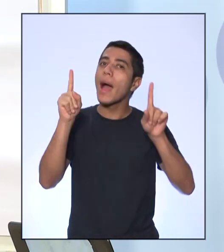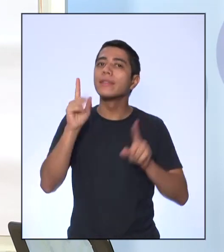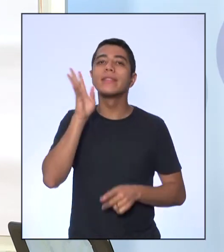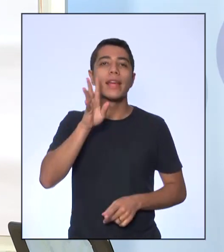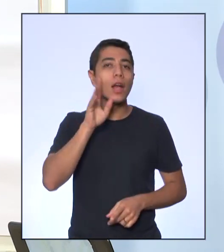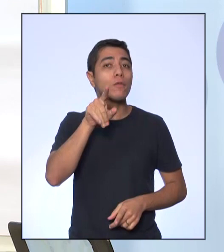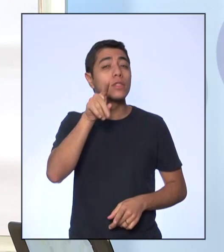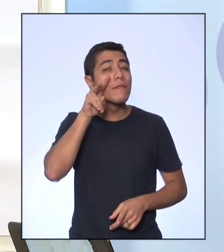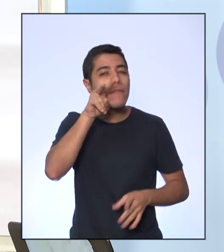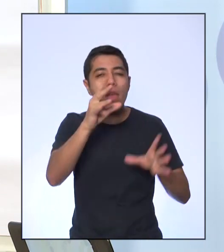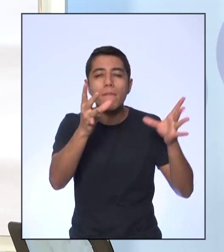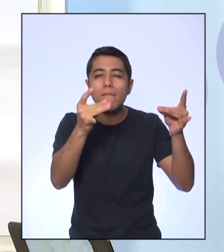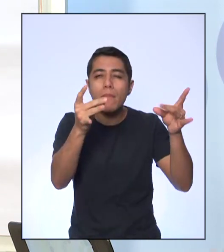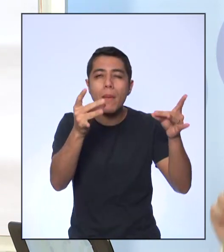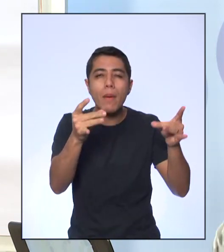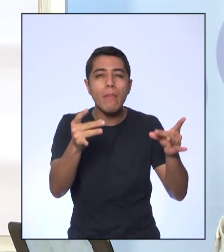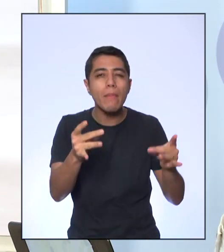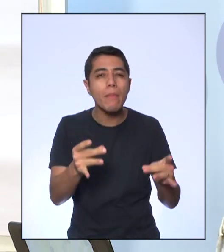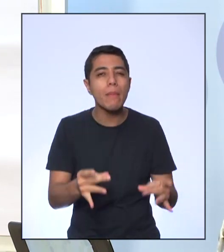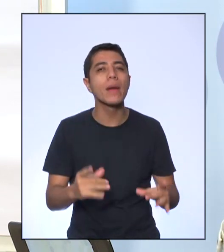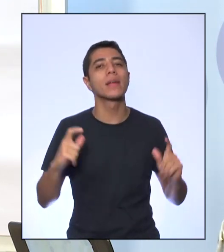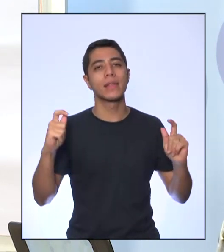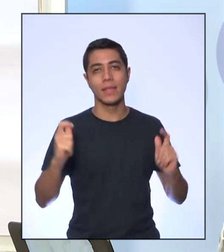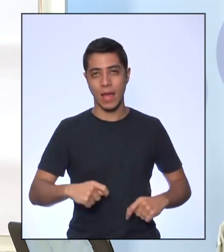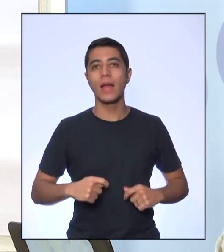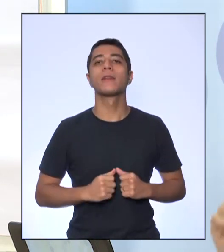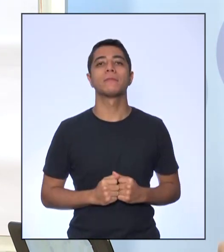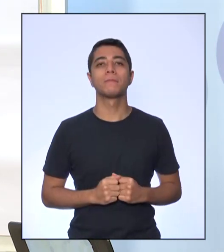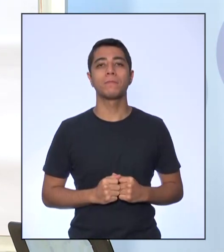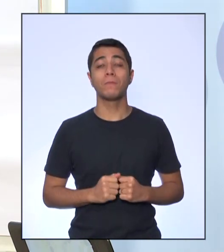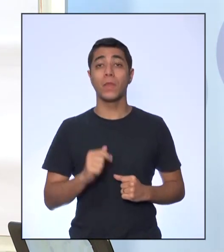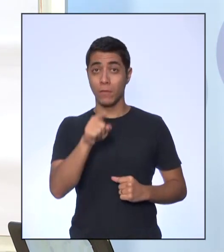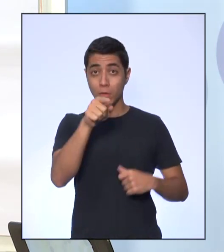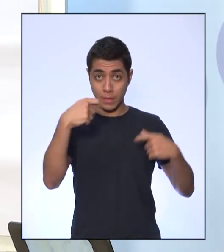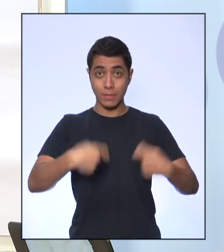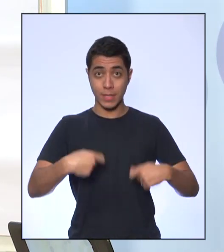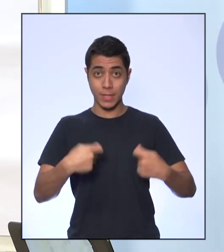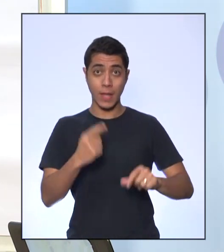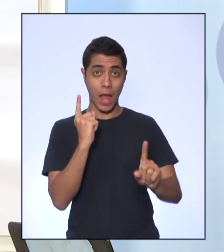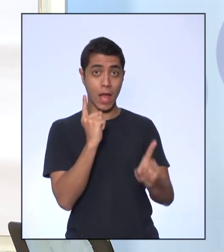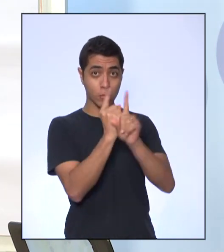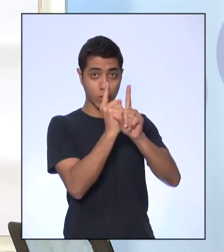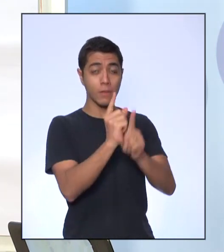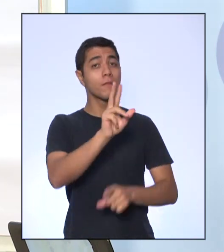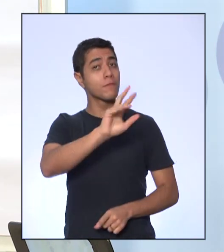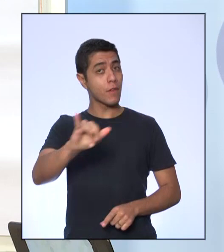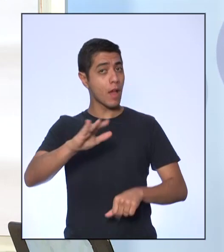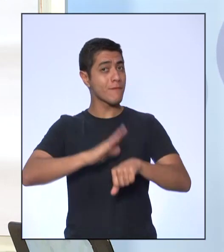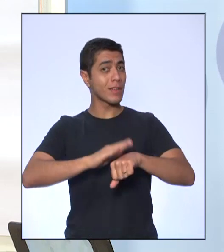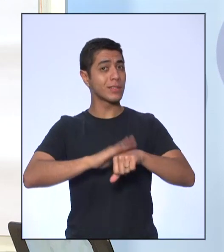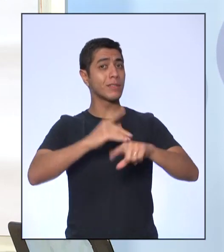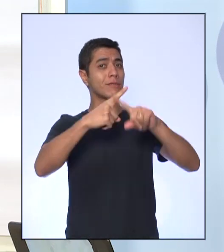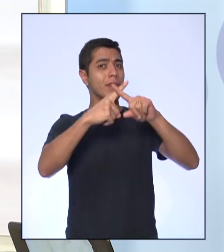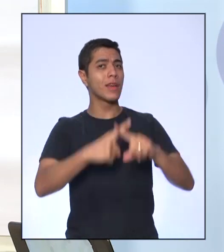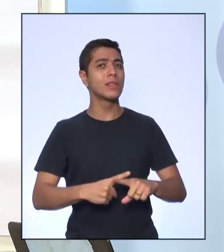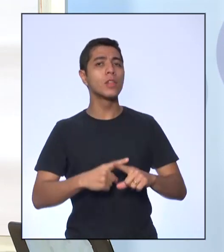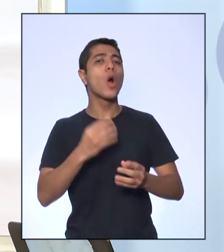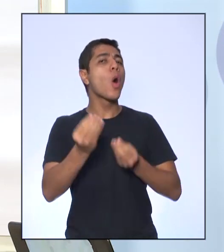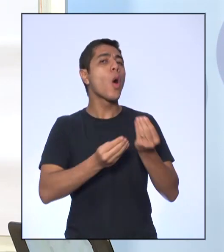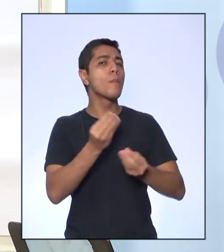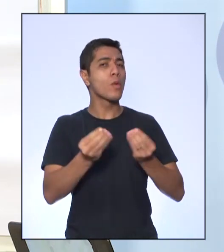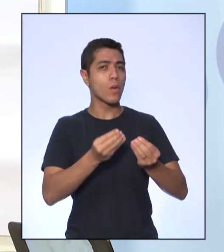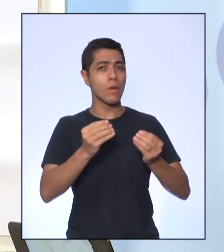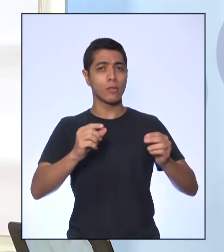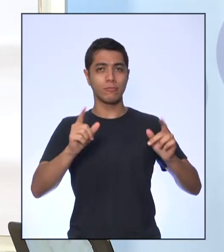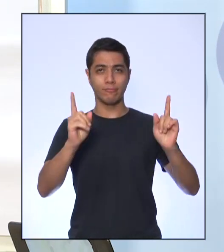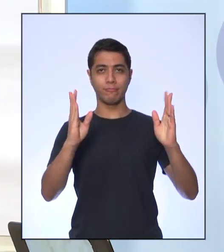a passos. Então, eu tenho que identificar que eu vou multiplicar em diagonais. Eu vou fazer duas diagonais, uma para a